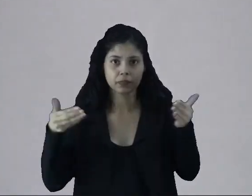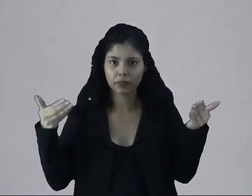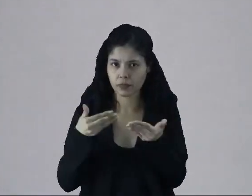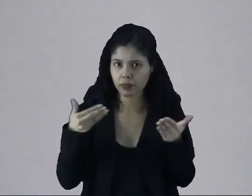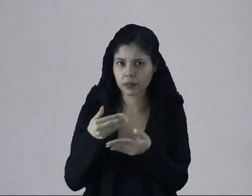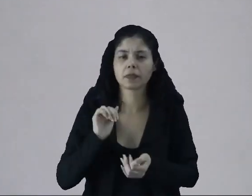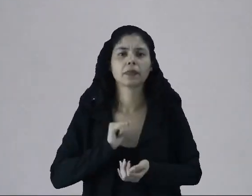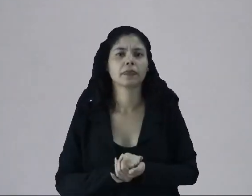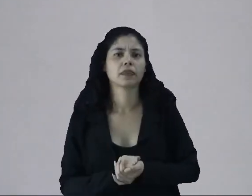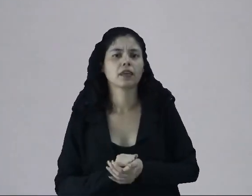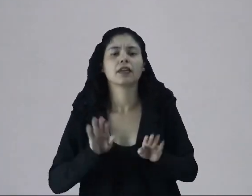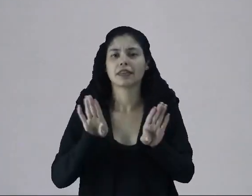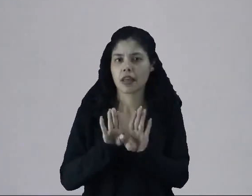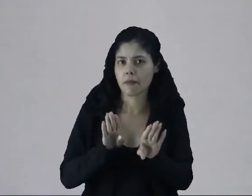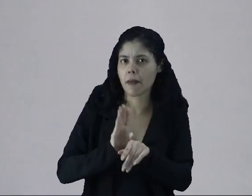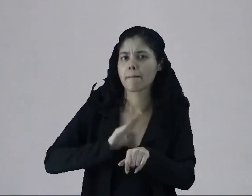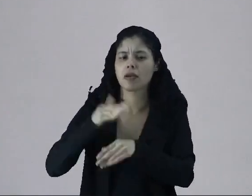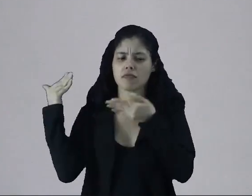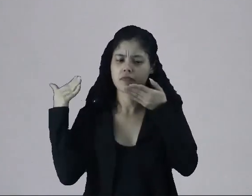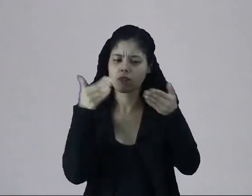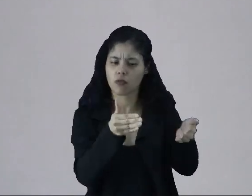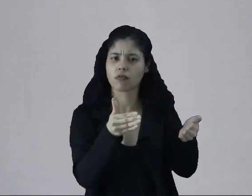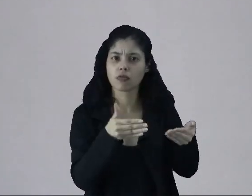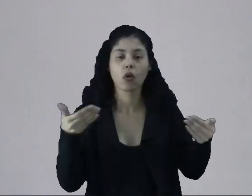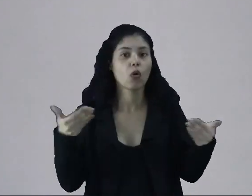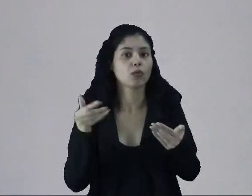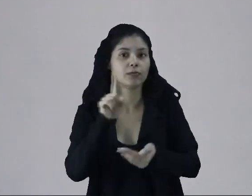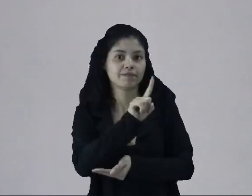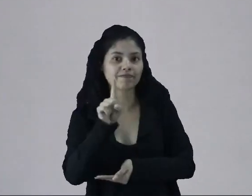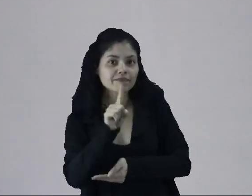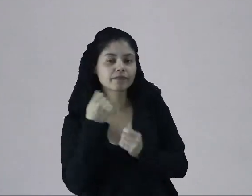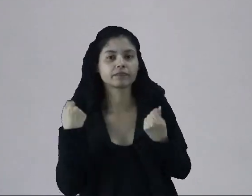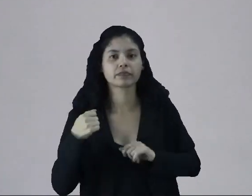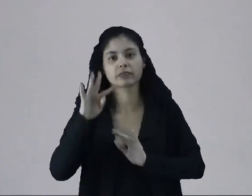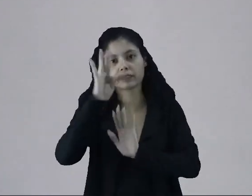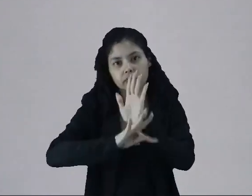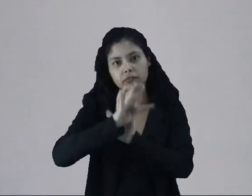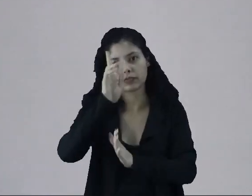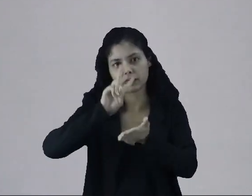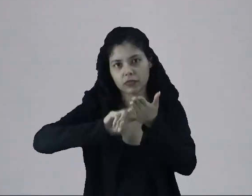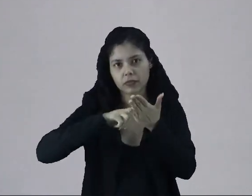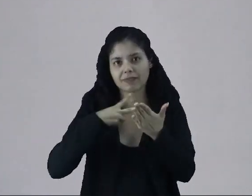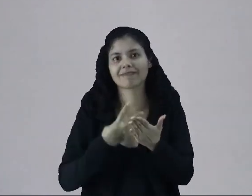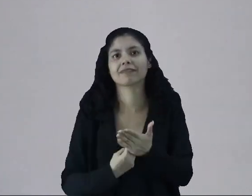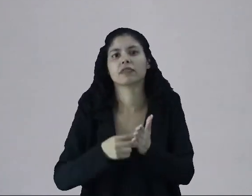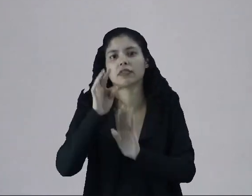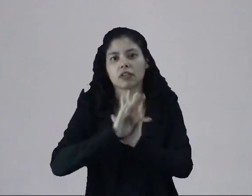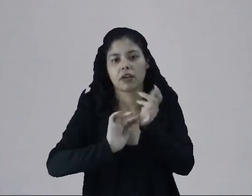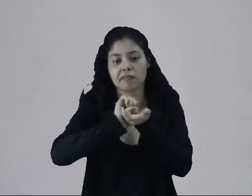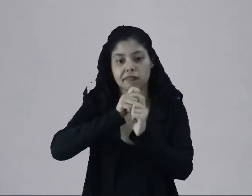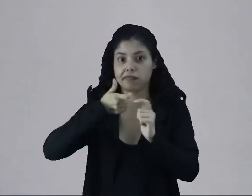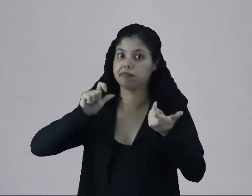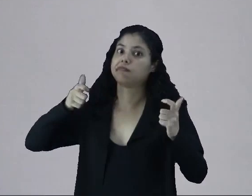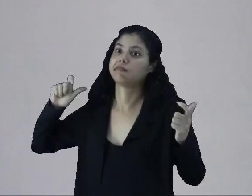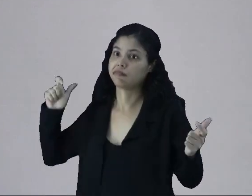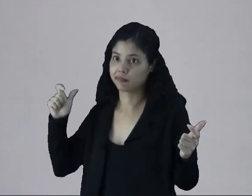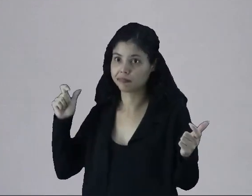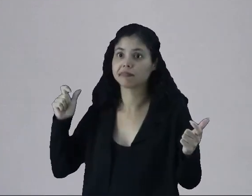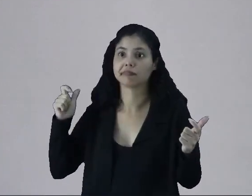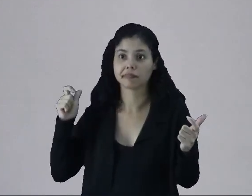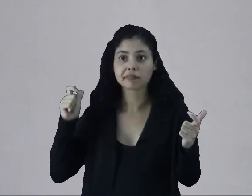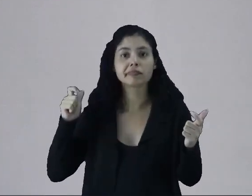no vestibular, elas eram mais objetivas. Hoje em dia, você tem que ler um texto. Então, geralmente, os textos sobre questões